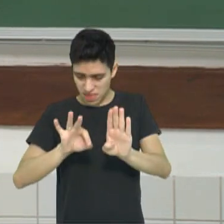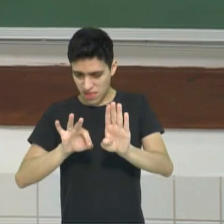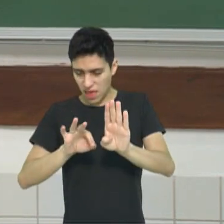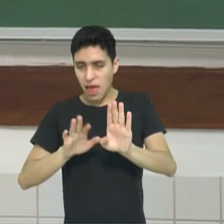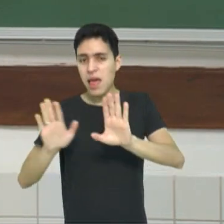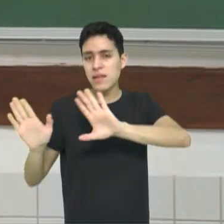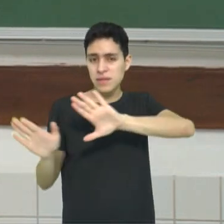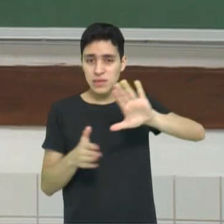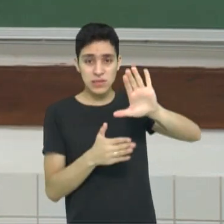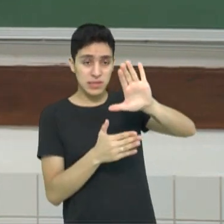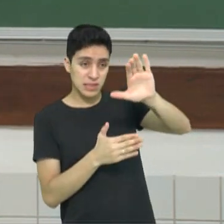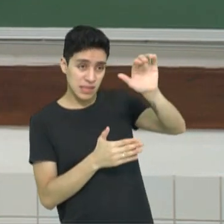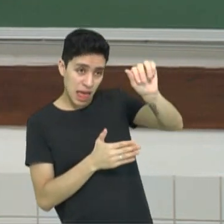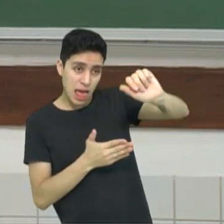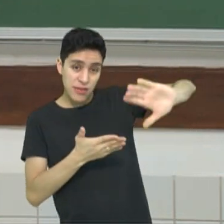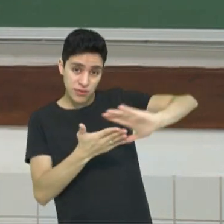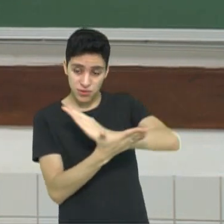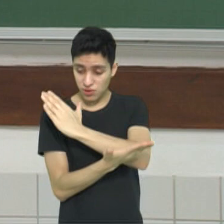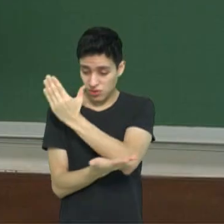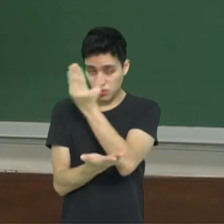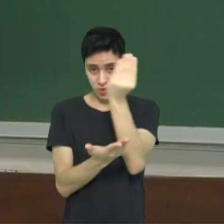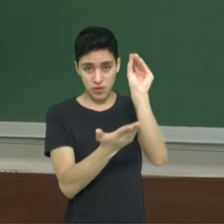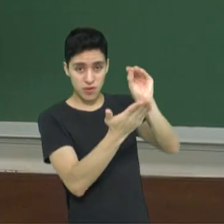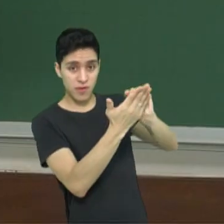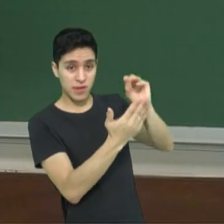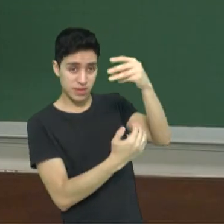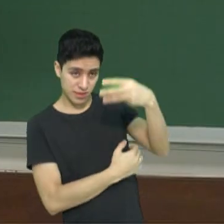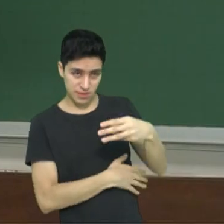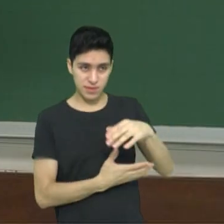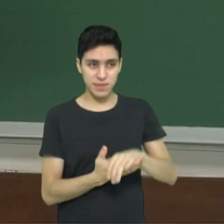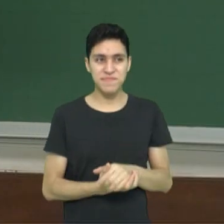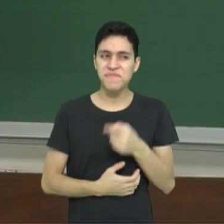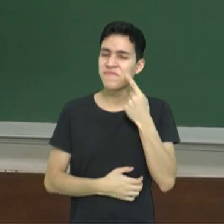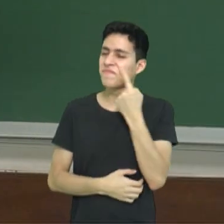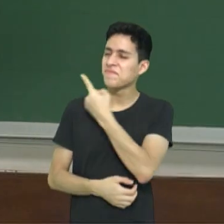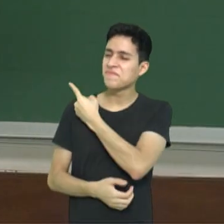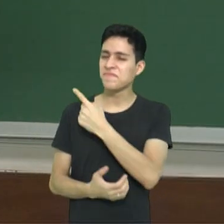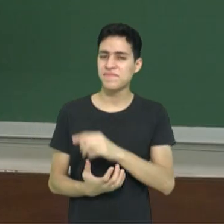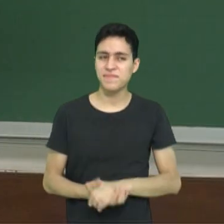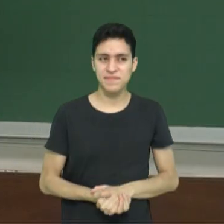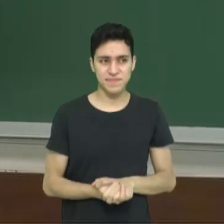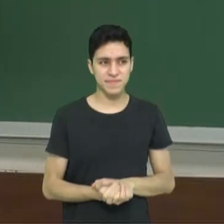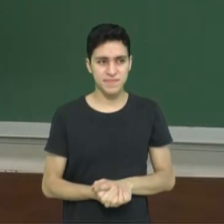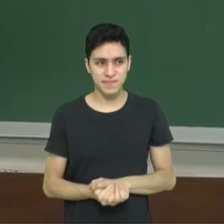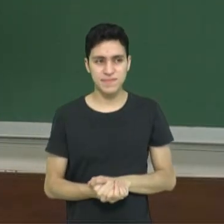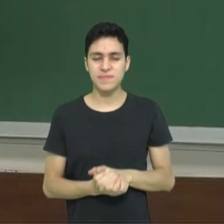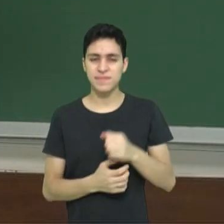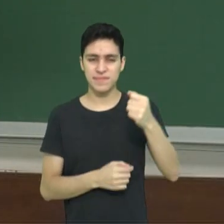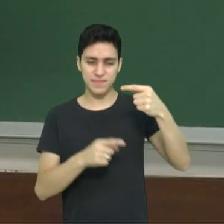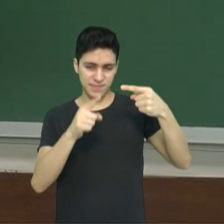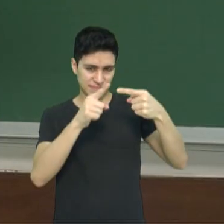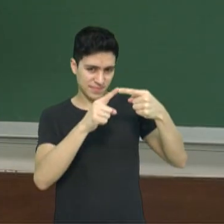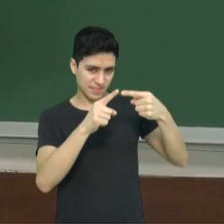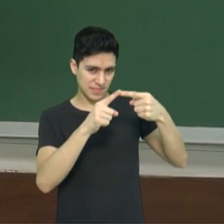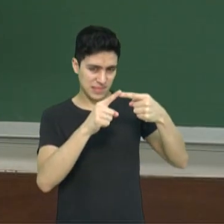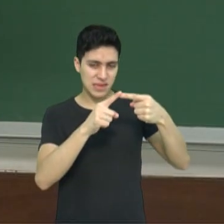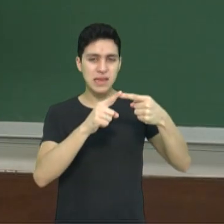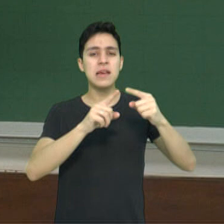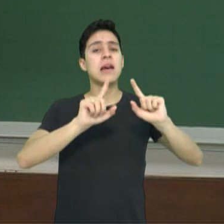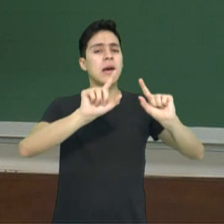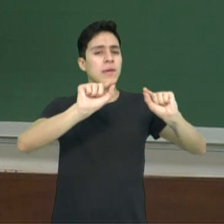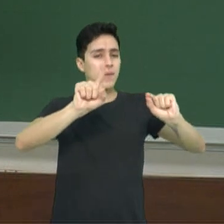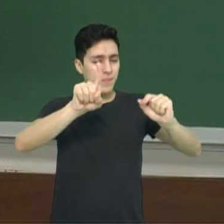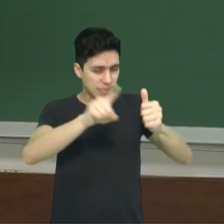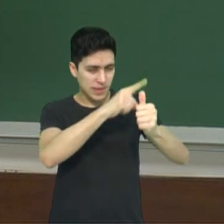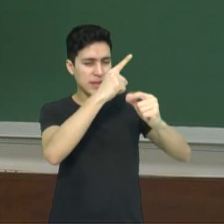por 3. Então vai ficar assim, ó, B é igual a 5 menos 2A. Primeira multiplicação, pelo amor